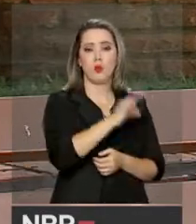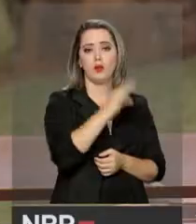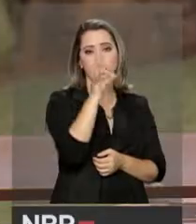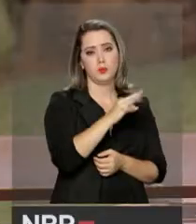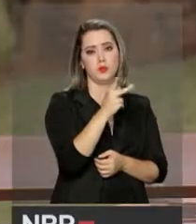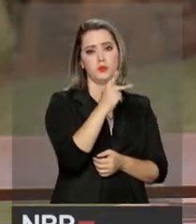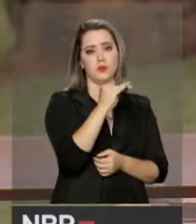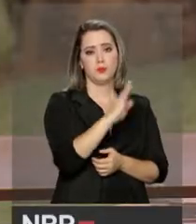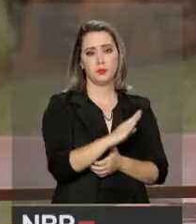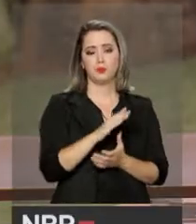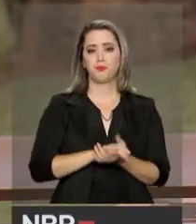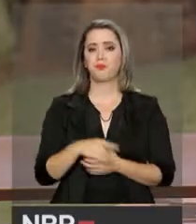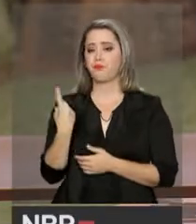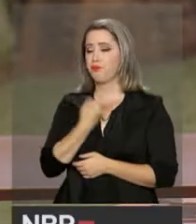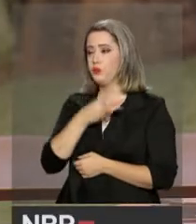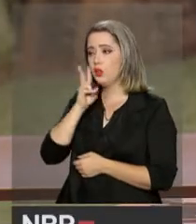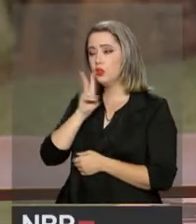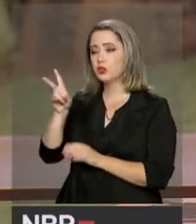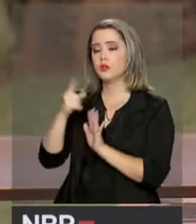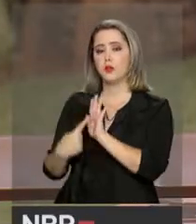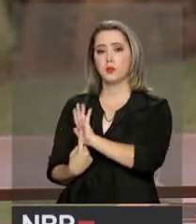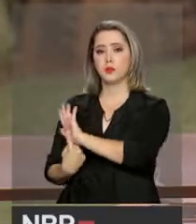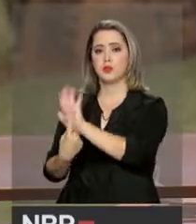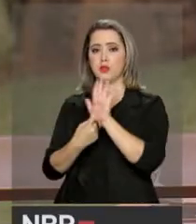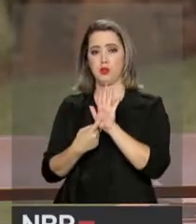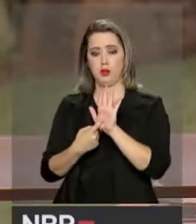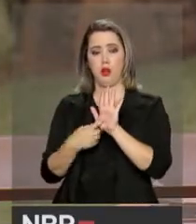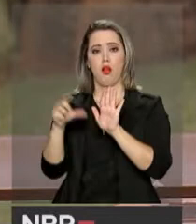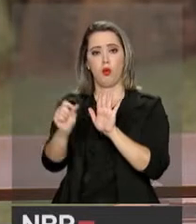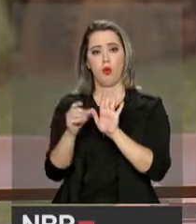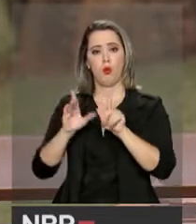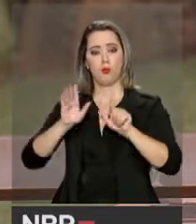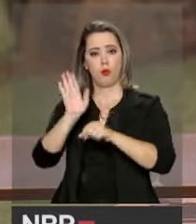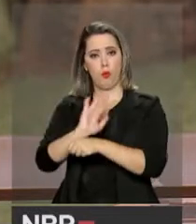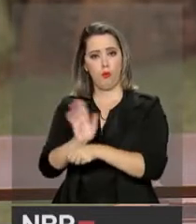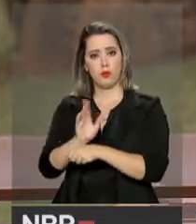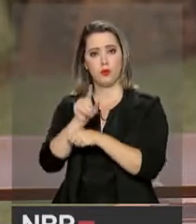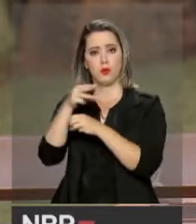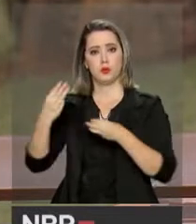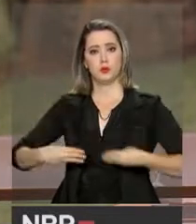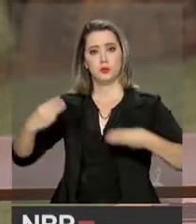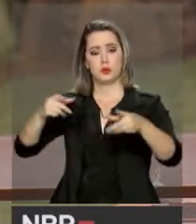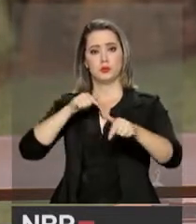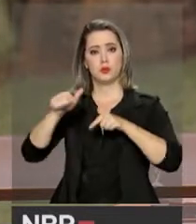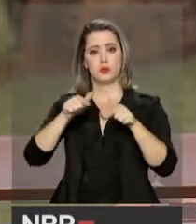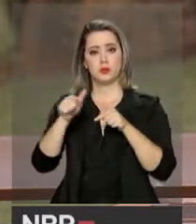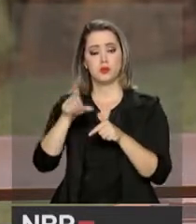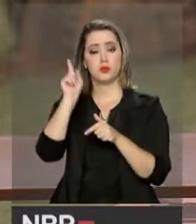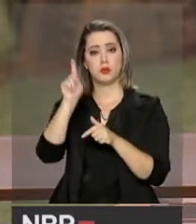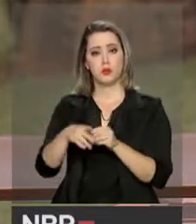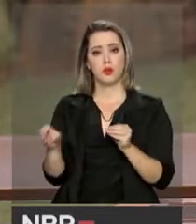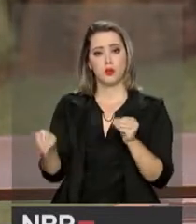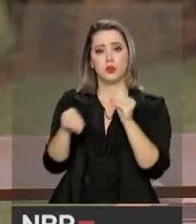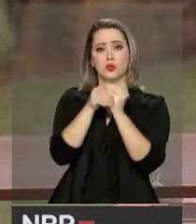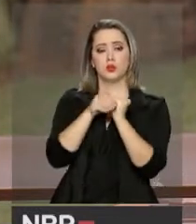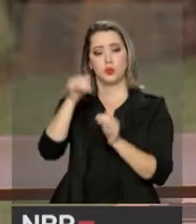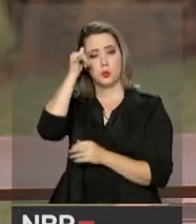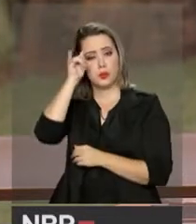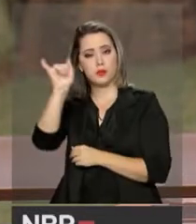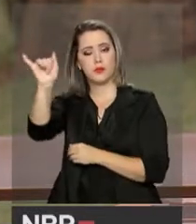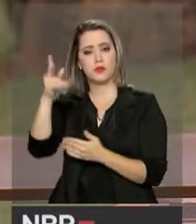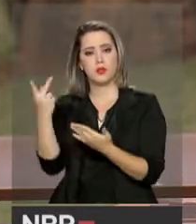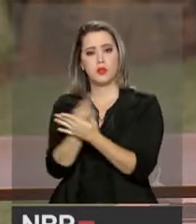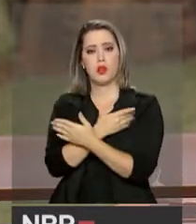nacional. A gente vai exibir agora um trecho de um vídeo produzido pelo Ministério do Trabalho como parte dessa campanha de prevenção